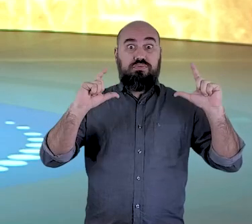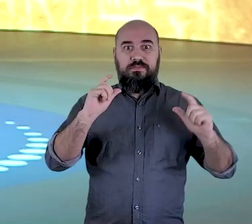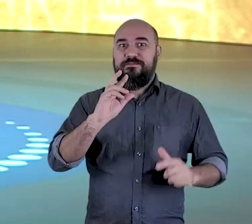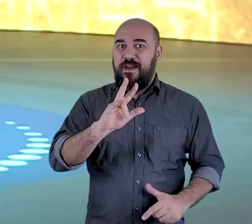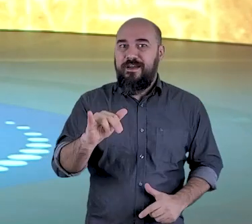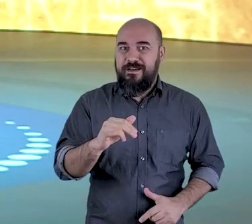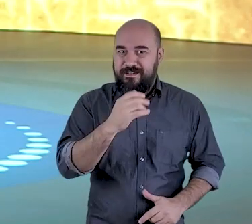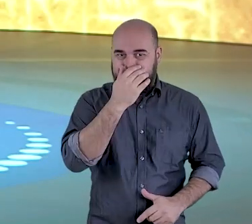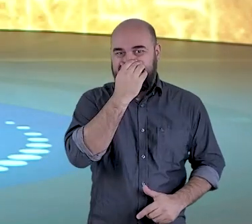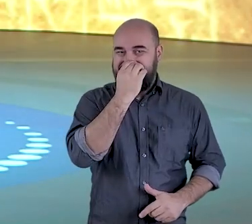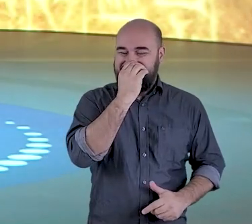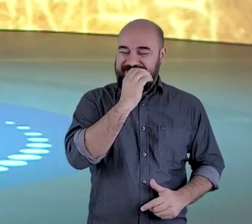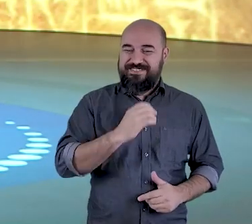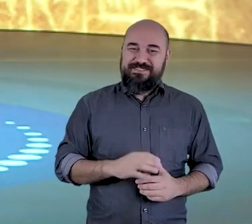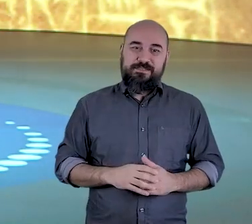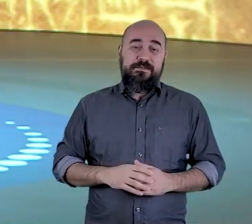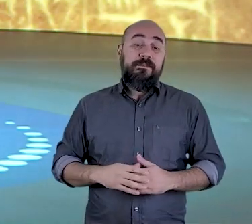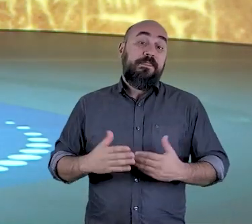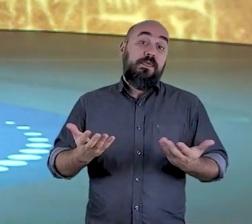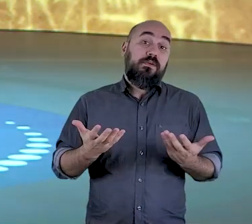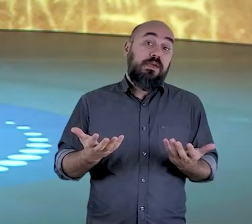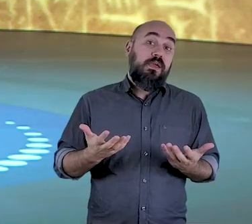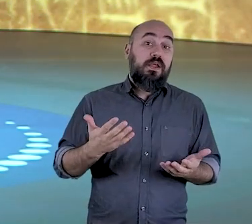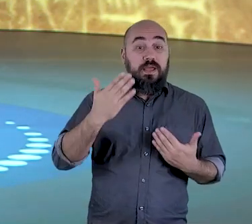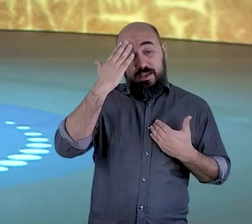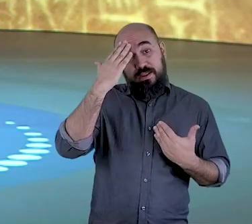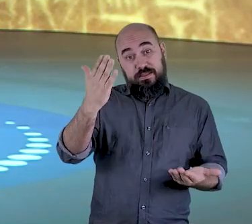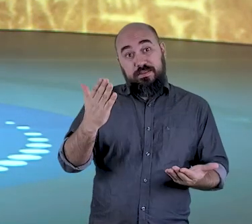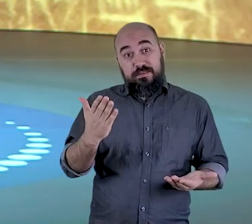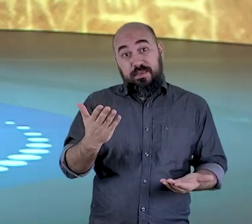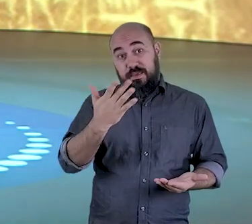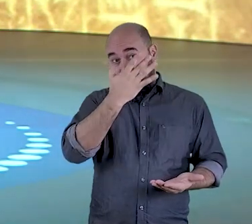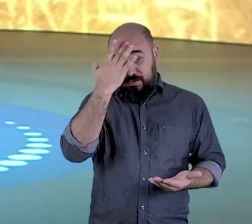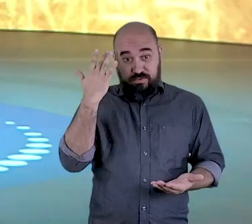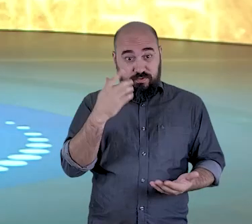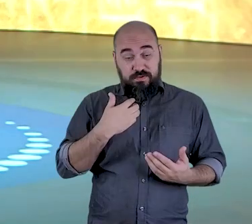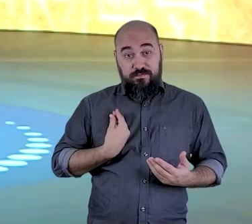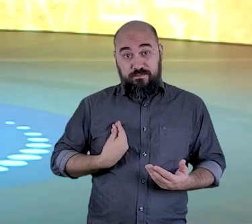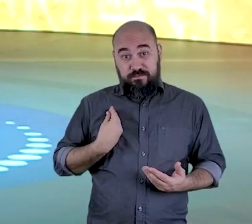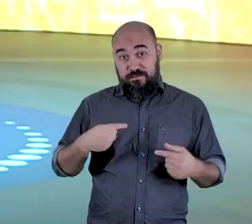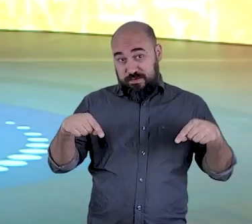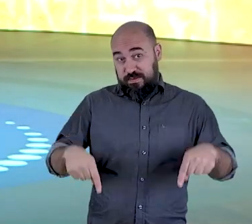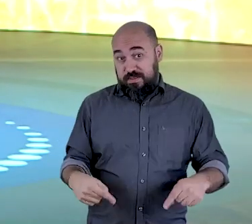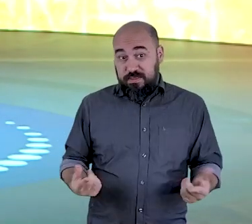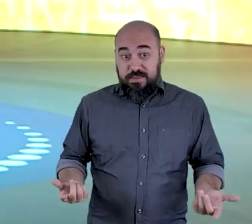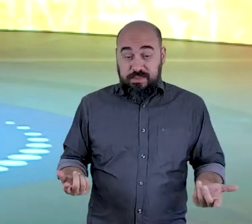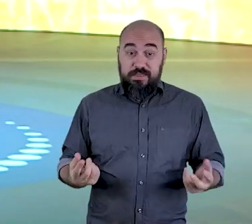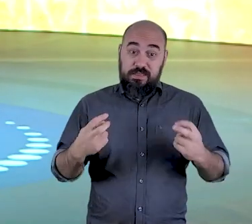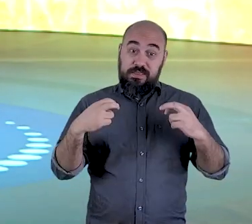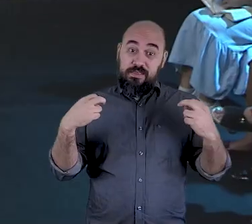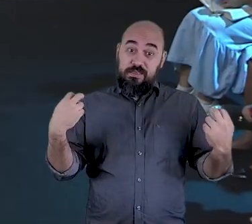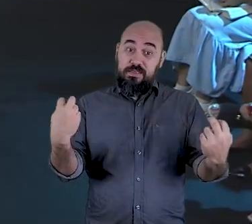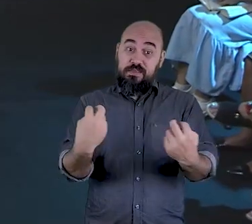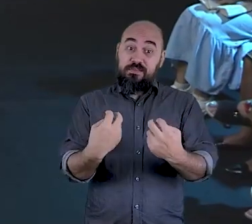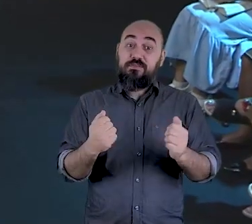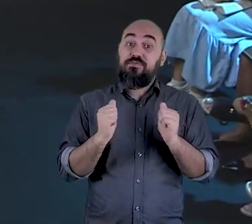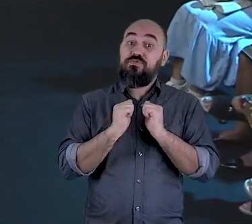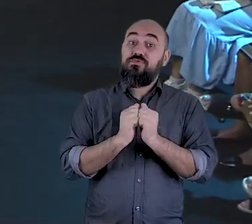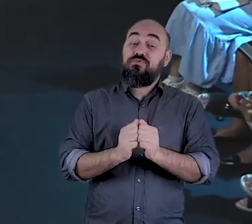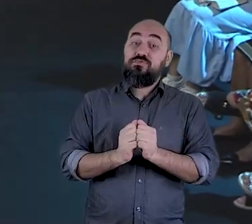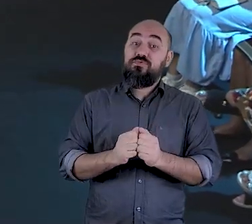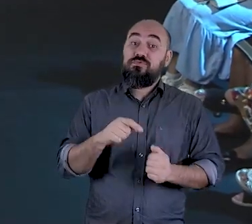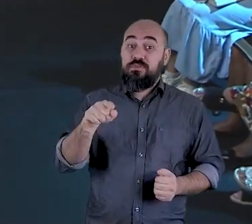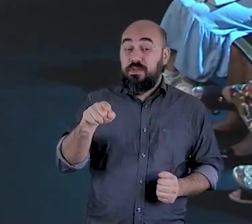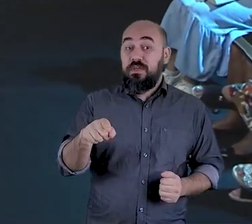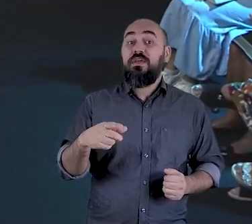eu quero também agradecer aqueles que assistem o Arena aqui no estúdio Porque eles estão junto comigo e